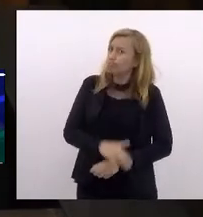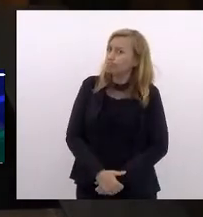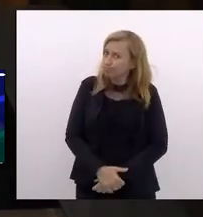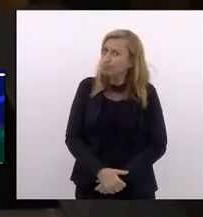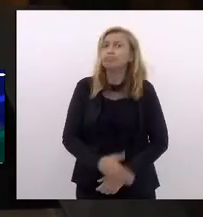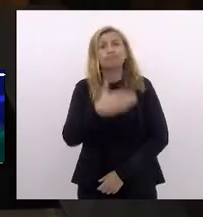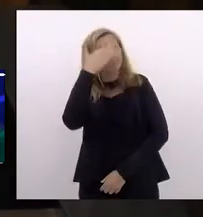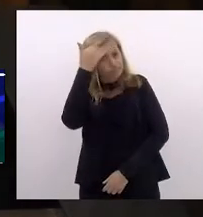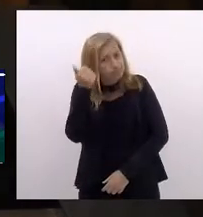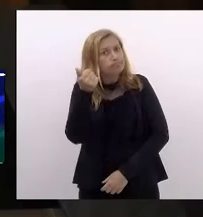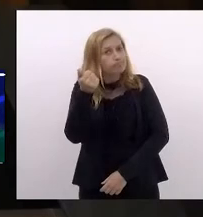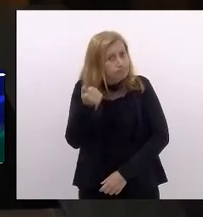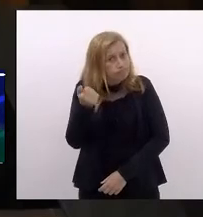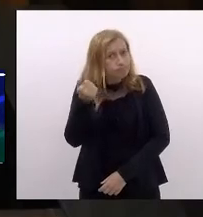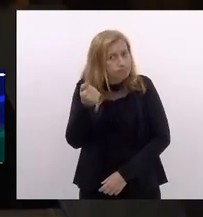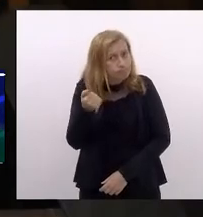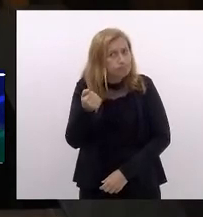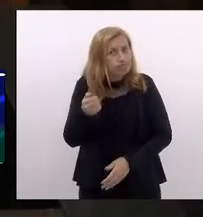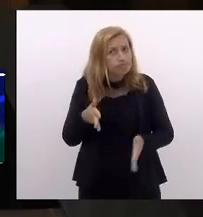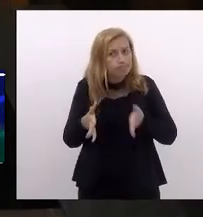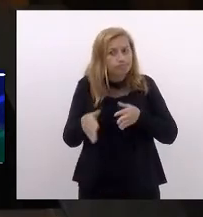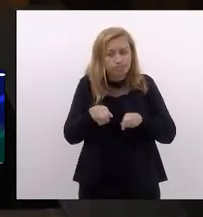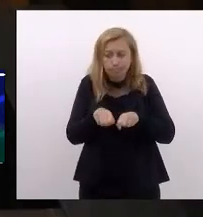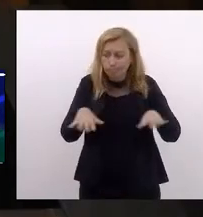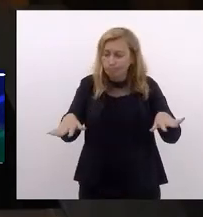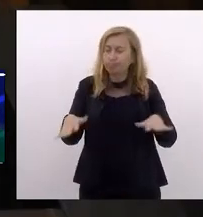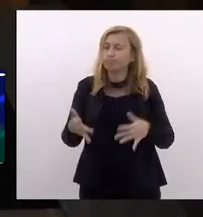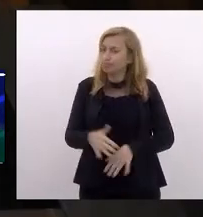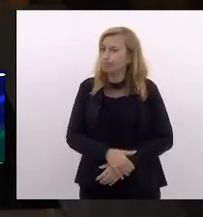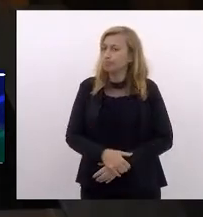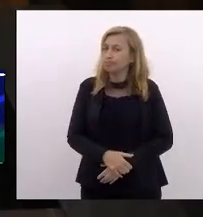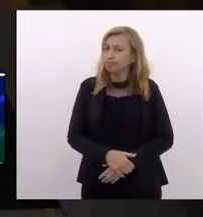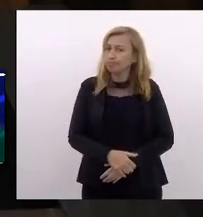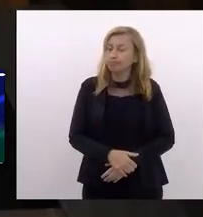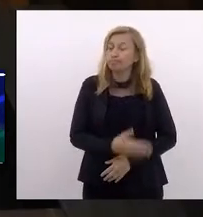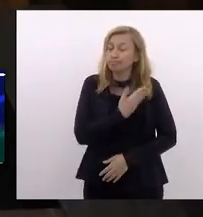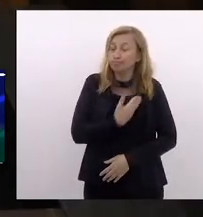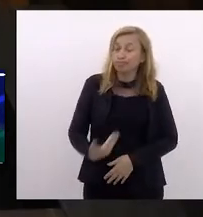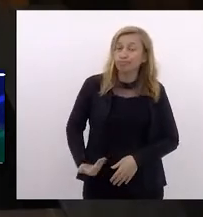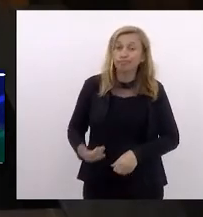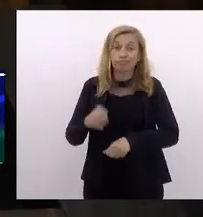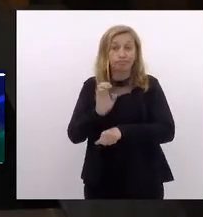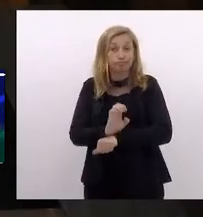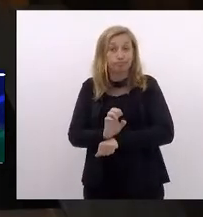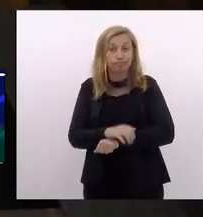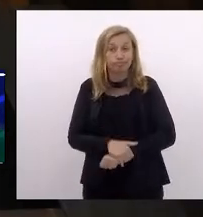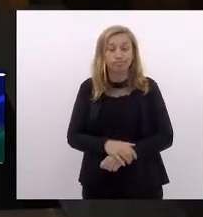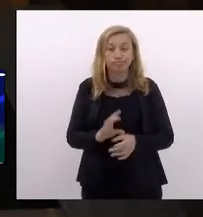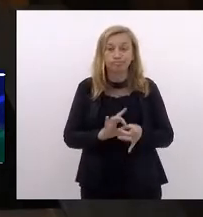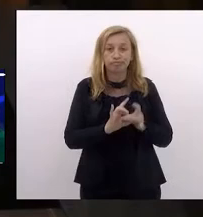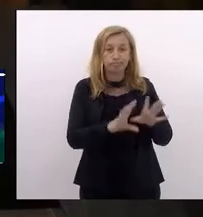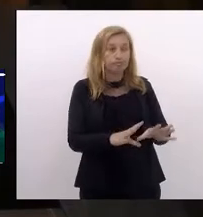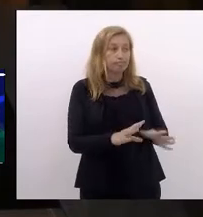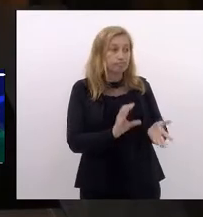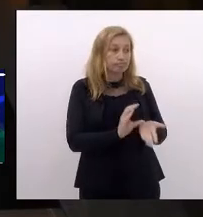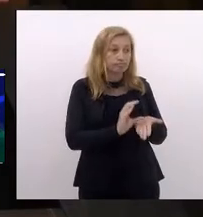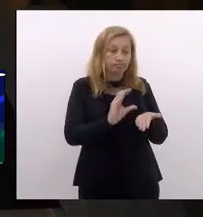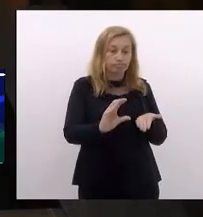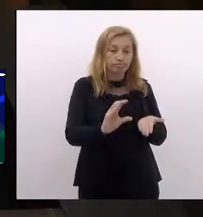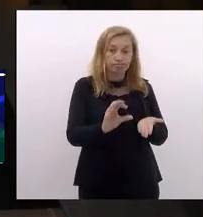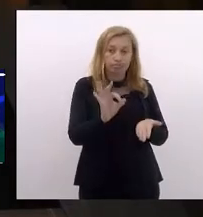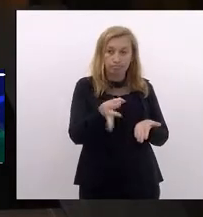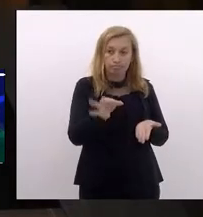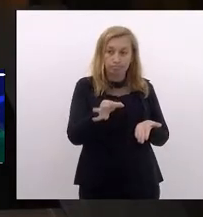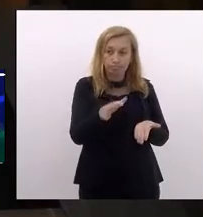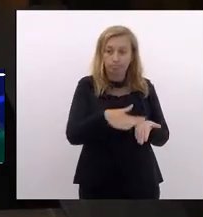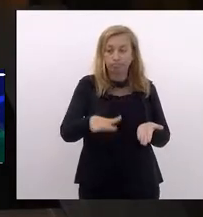sabemos que em plena pandemia e o governo do estado deixou de aplicar o mínimo